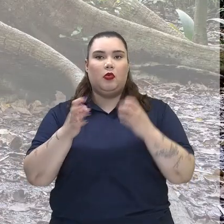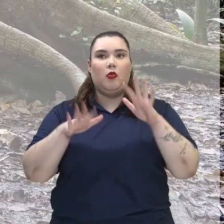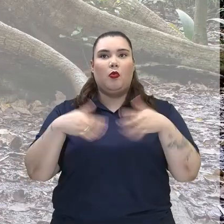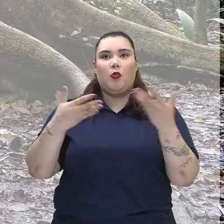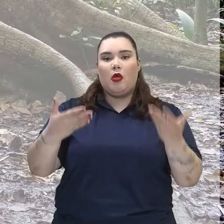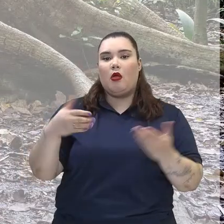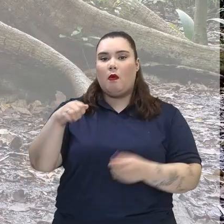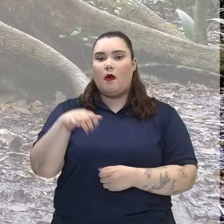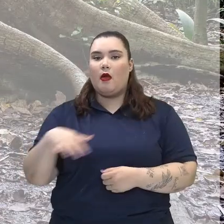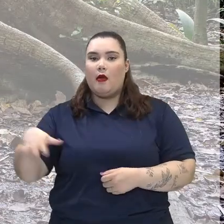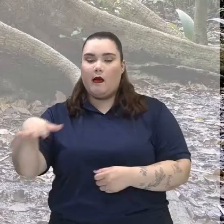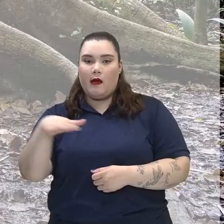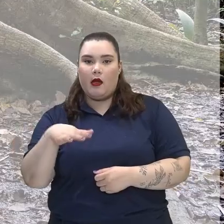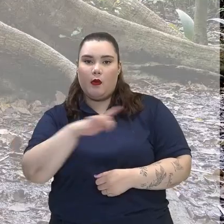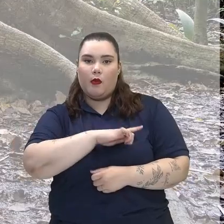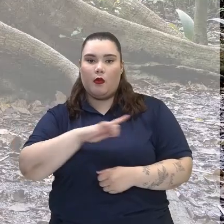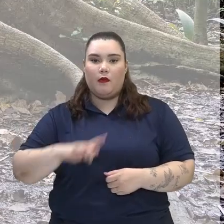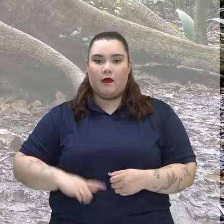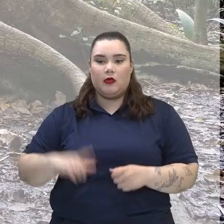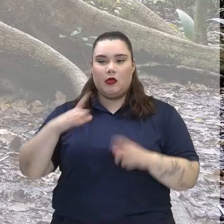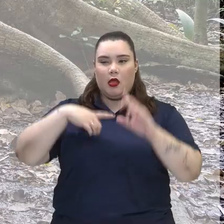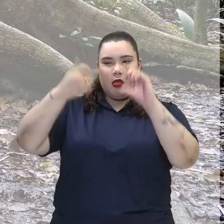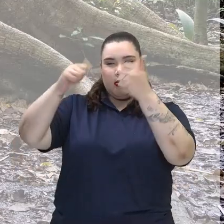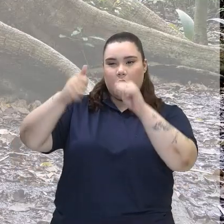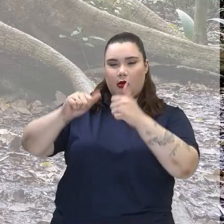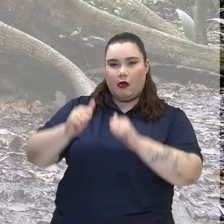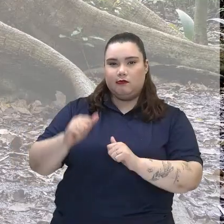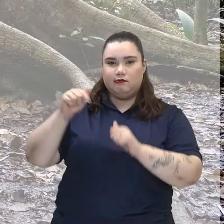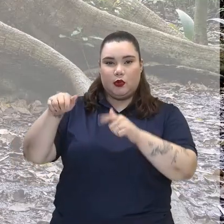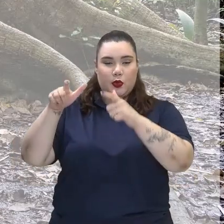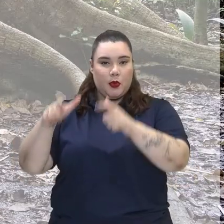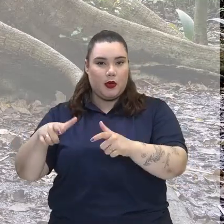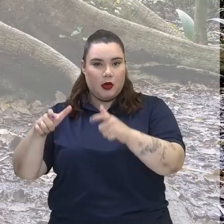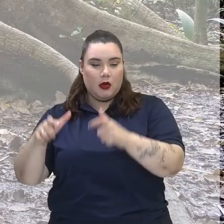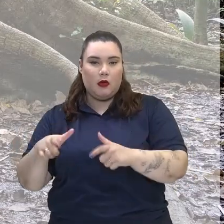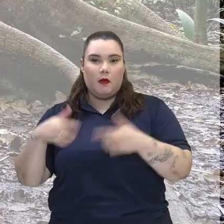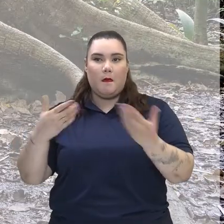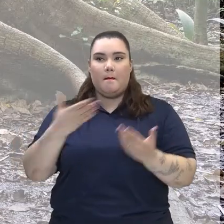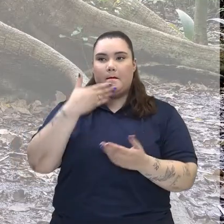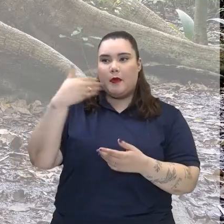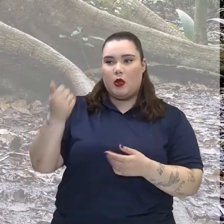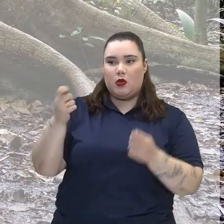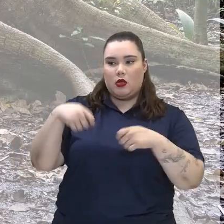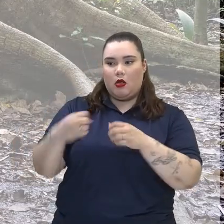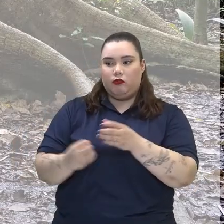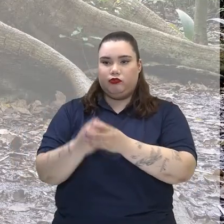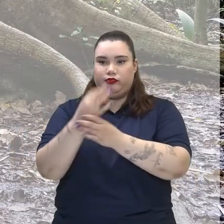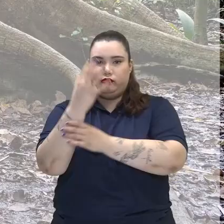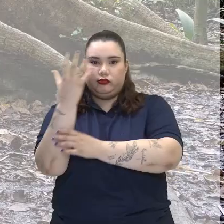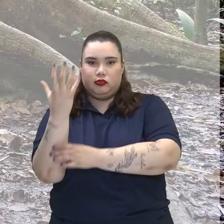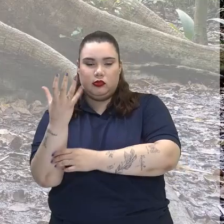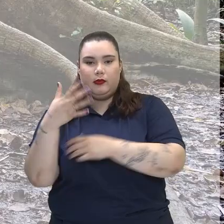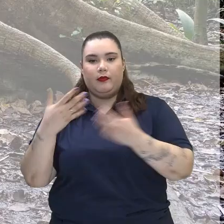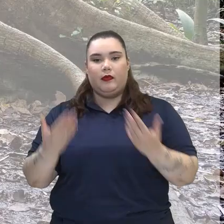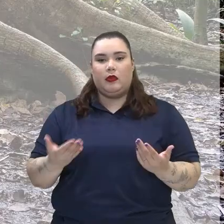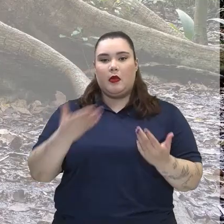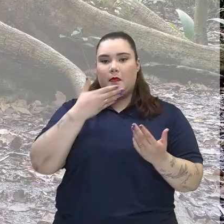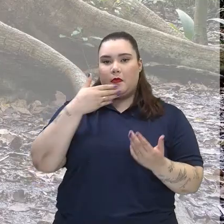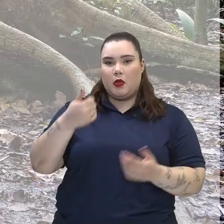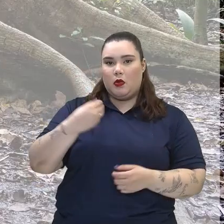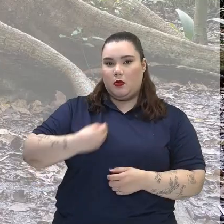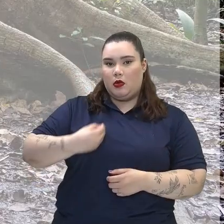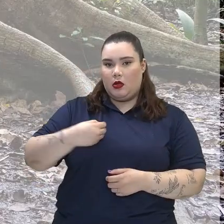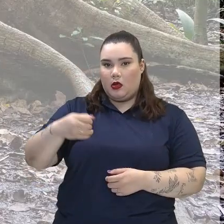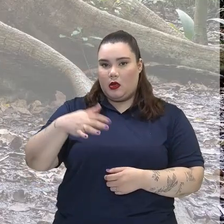qual área, o governo realiza uma análise daquele local. Ali é melhor para plantar, naquele local é melhor para